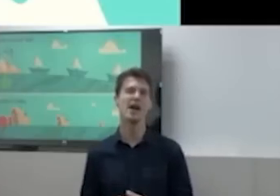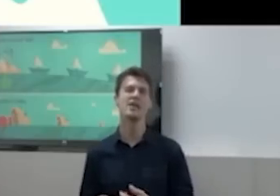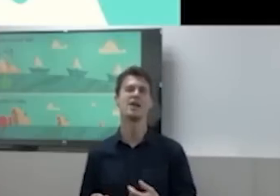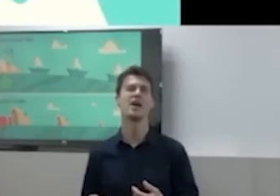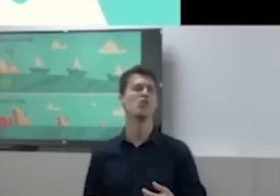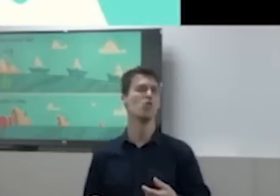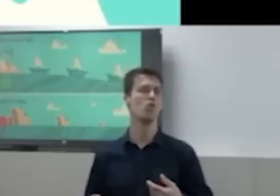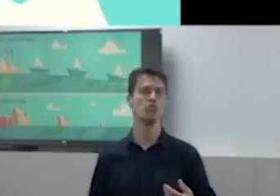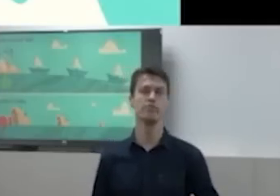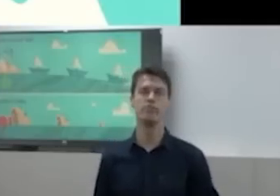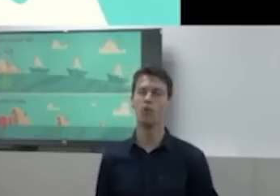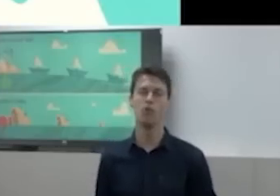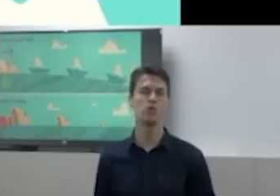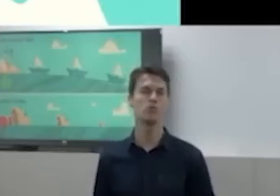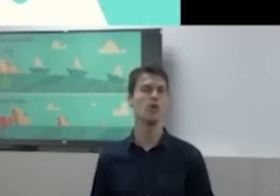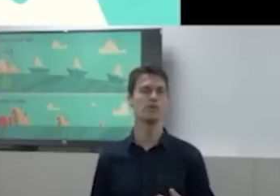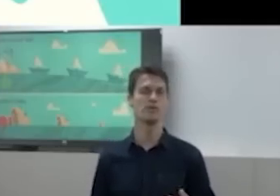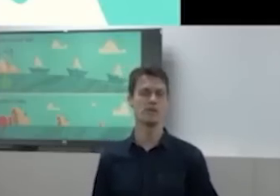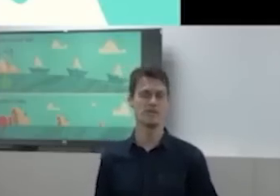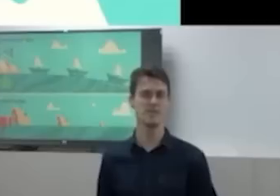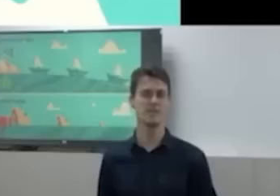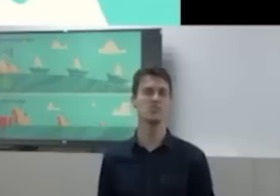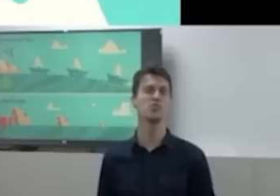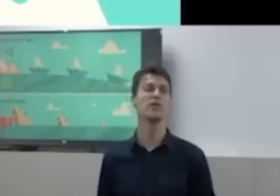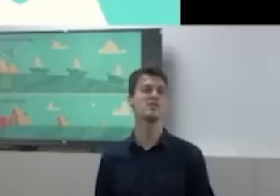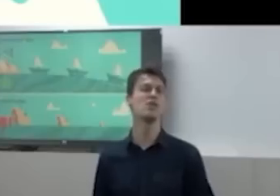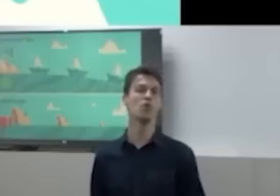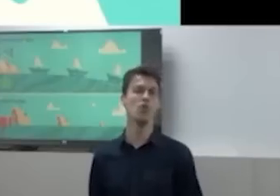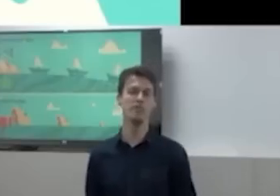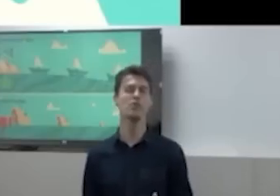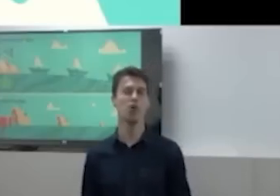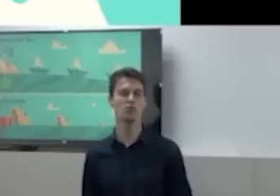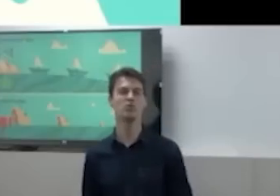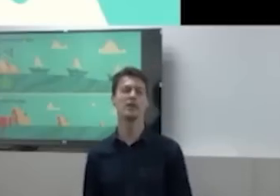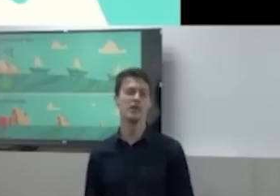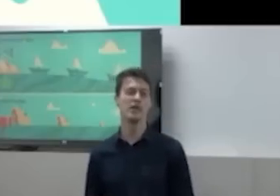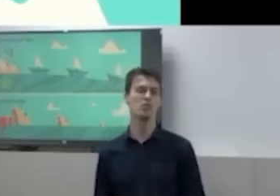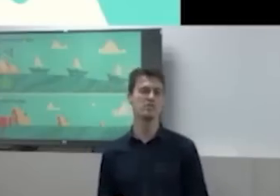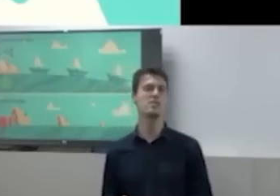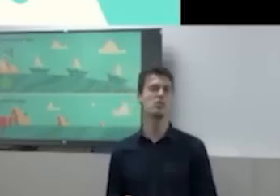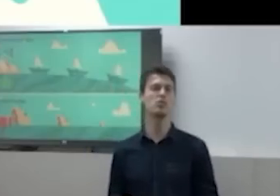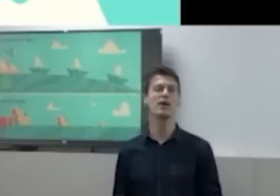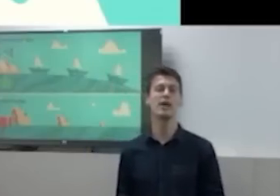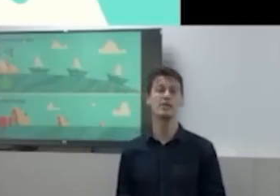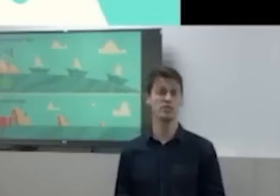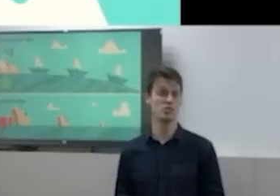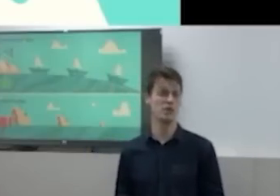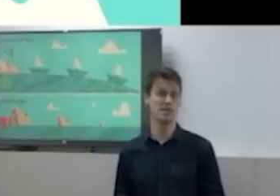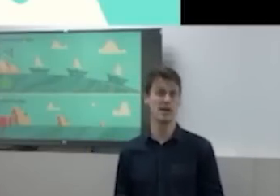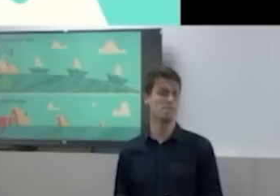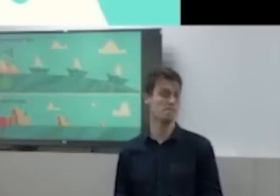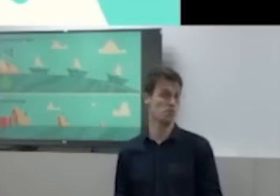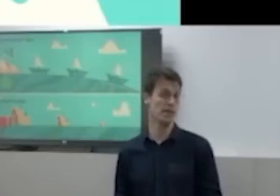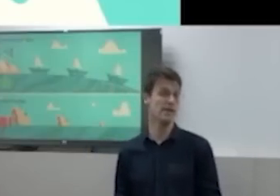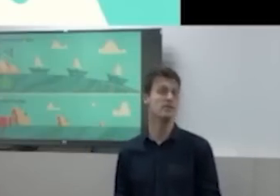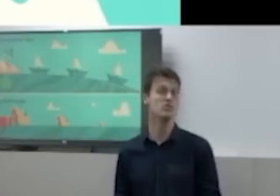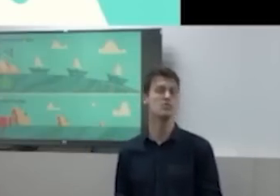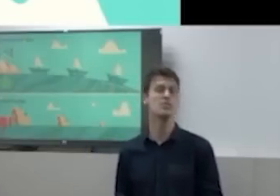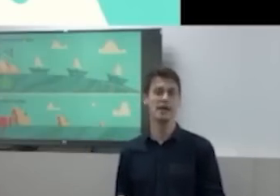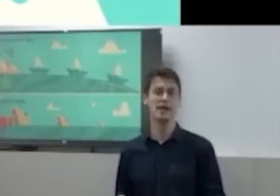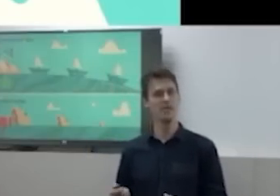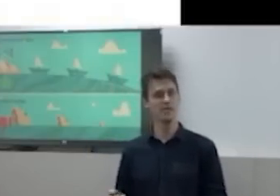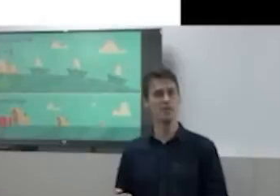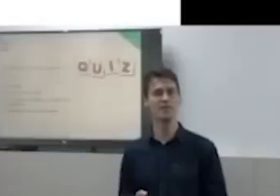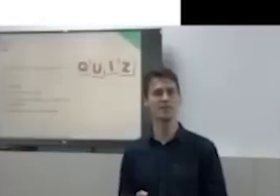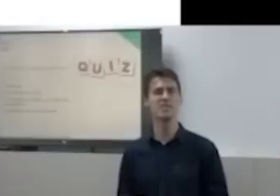Ir à praia ou num porto onde eu tenho essas embarcações, com um binóculo eu consigo visualizar muito